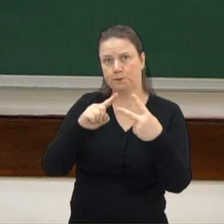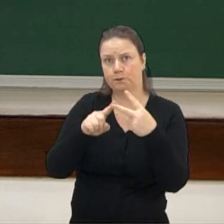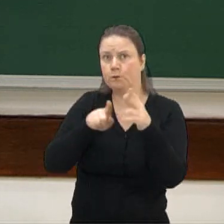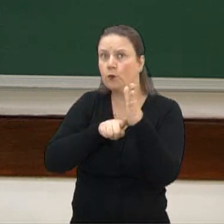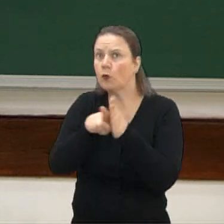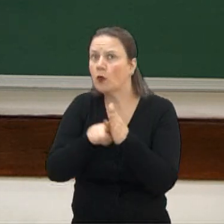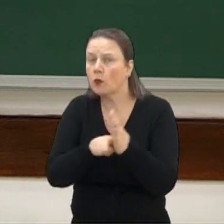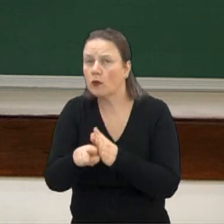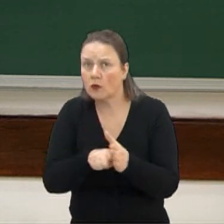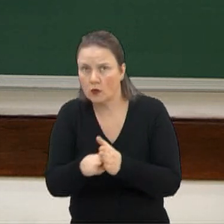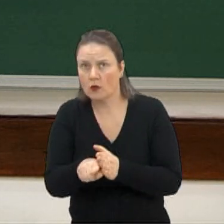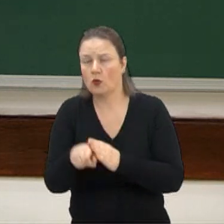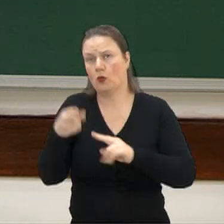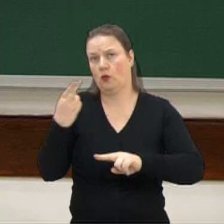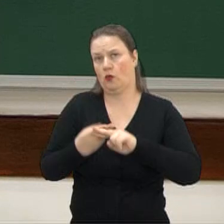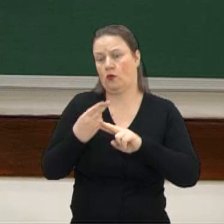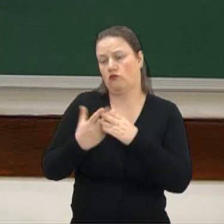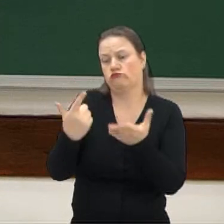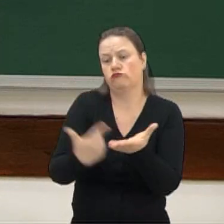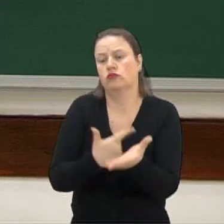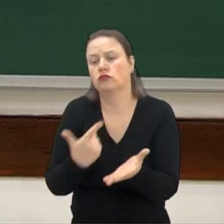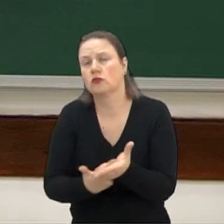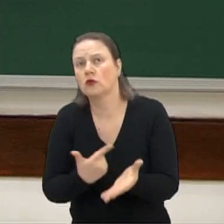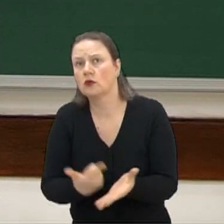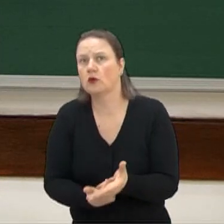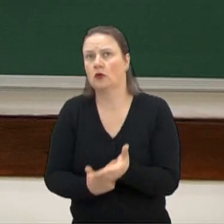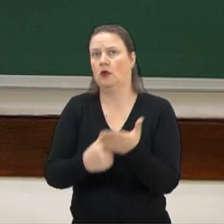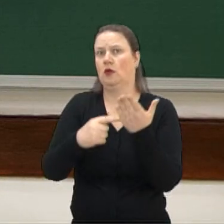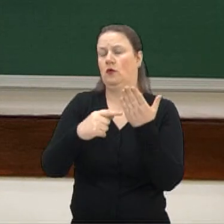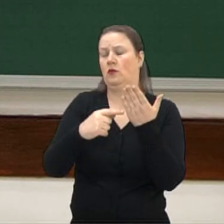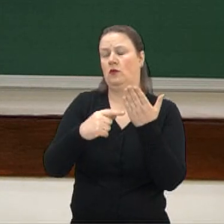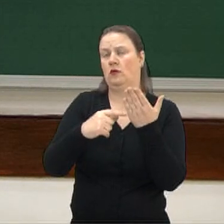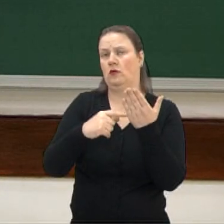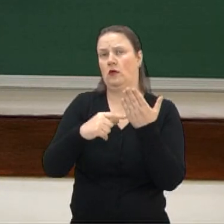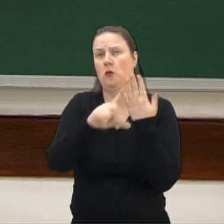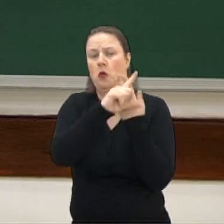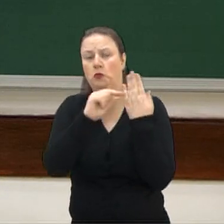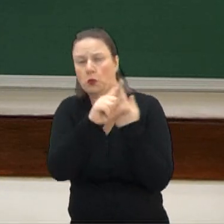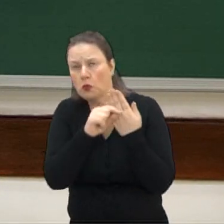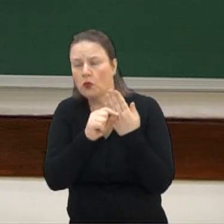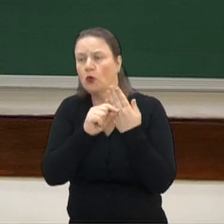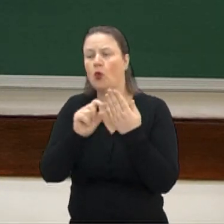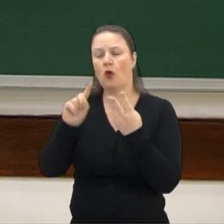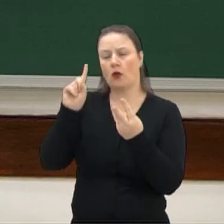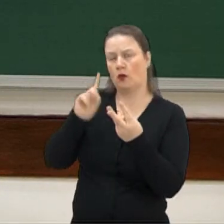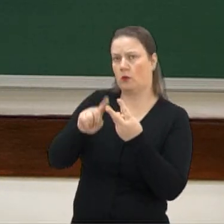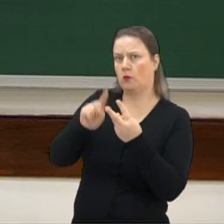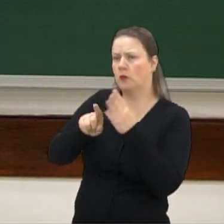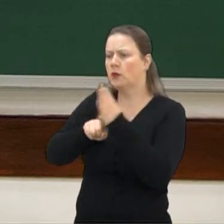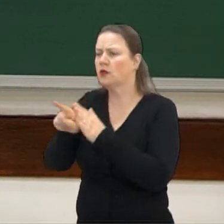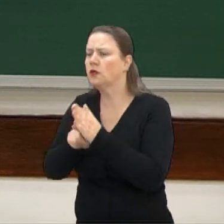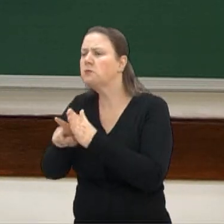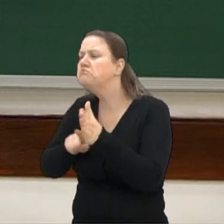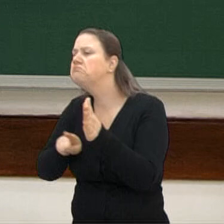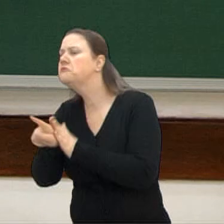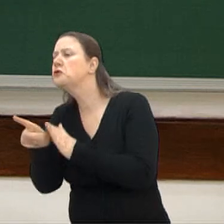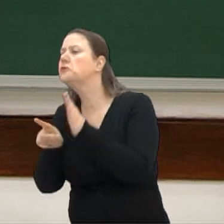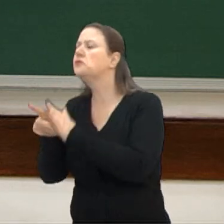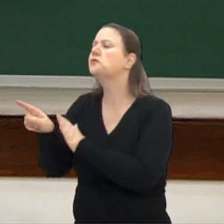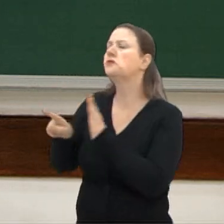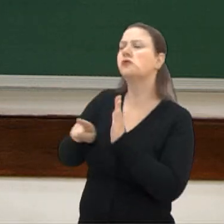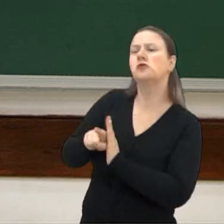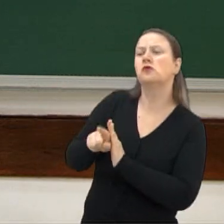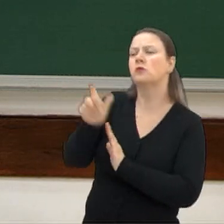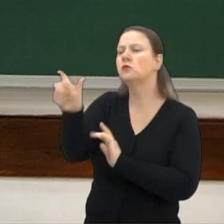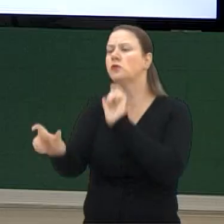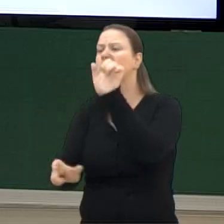você fez utilizando livros? Foi uma pesquisa que você fez perguntando para alguém? E então, como que essas pesquisas